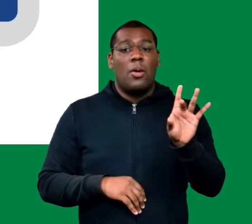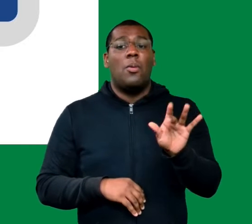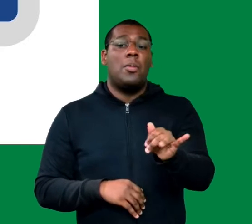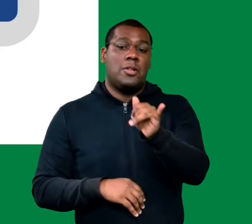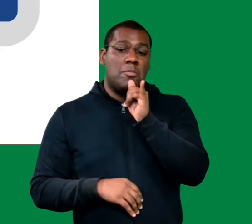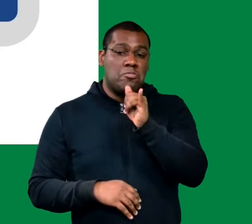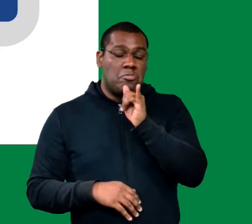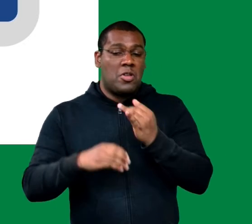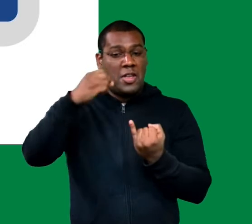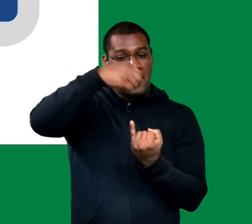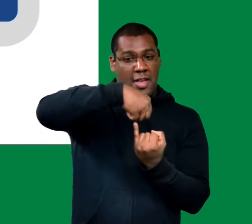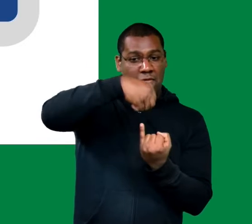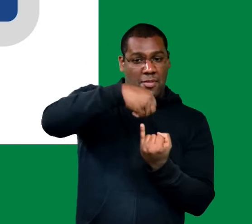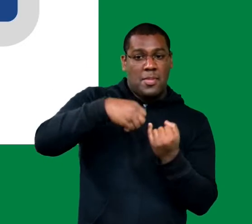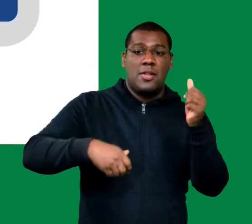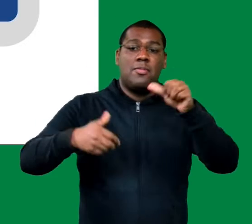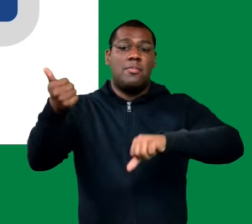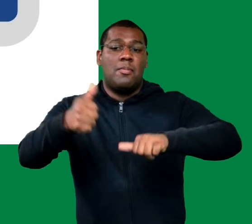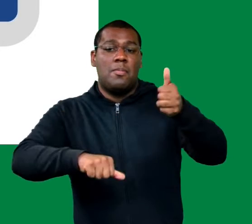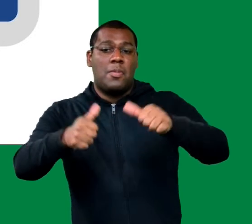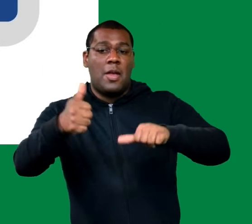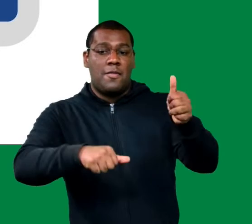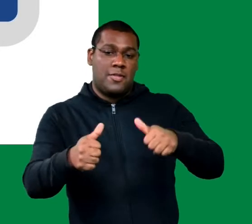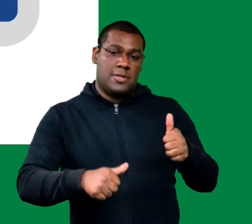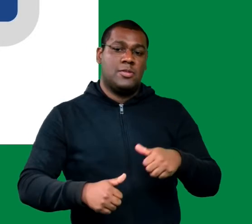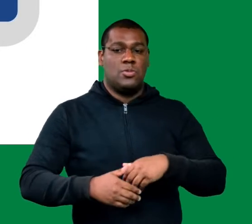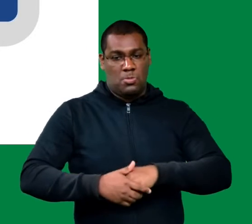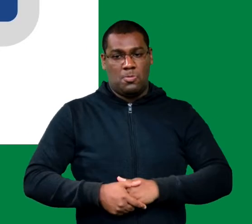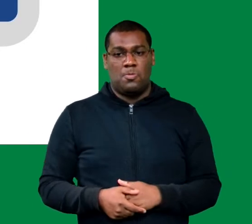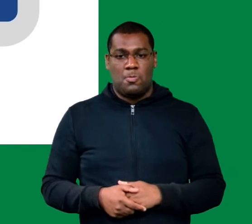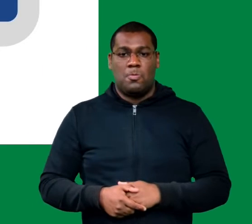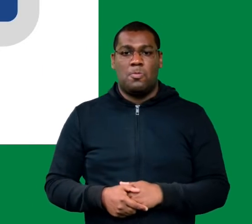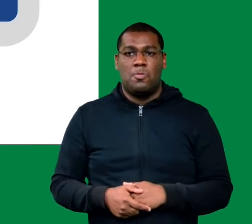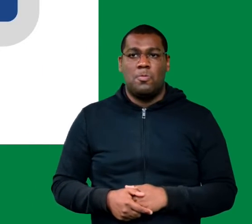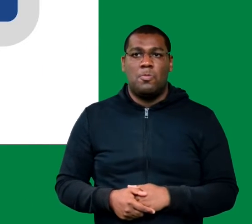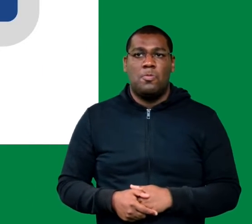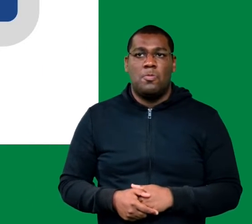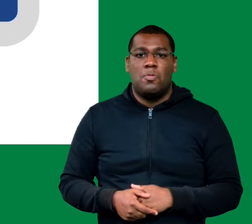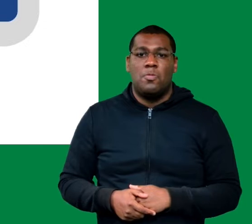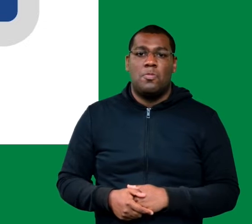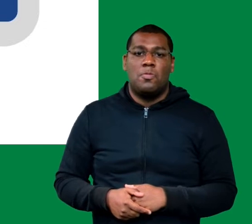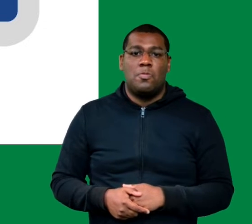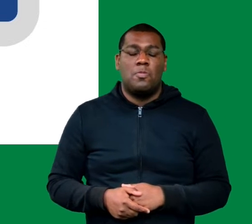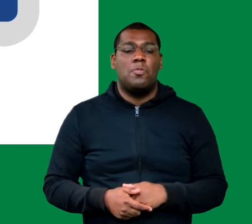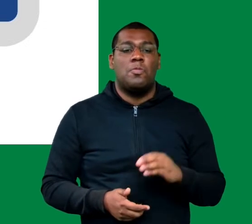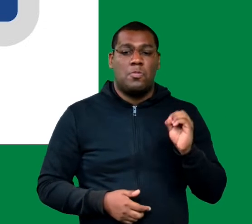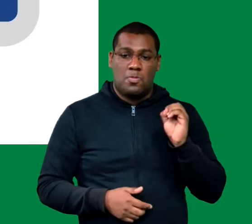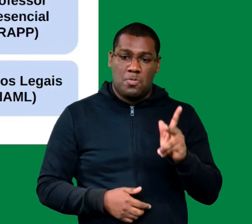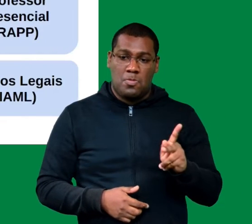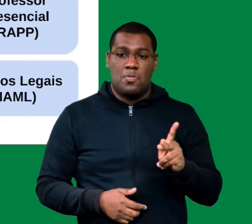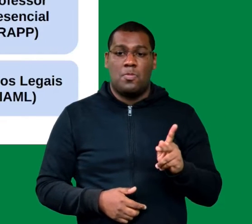Cefet, sem considerar o resultado desses indicadores em relação aos seus campi, tá certo?